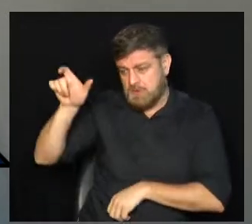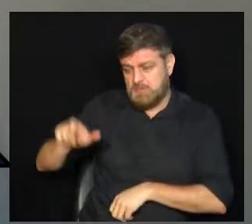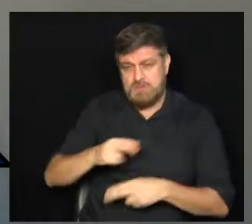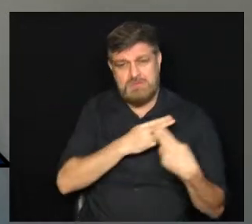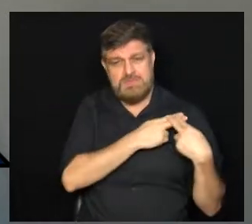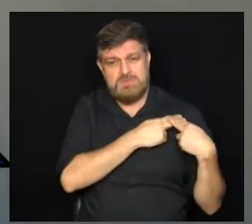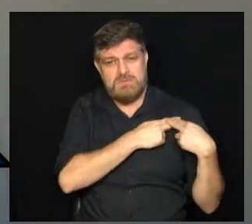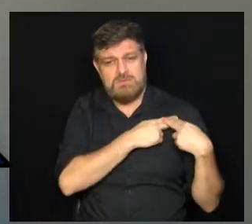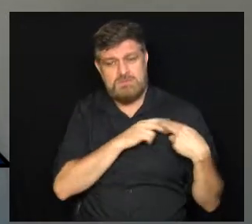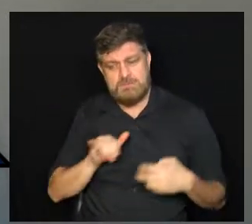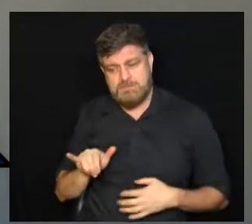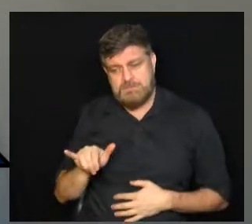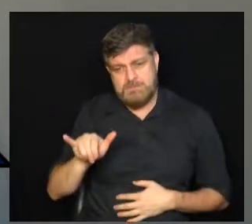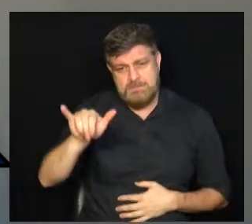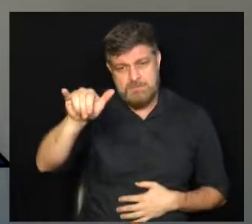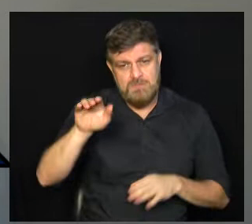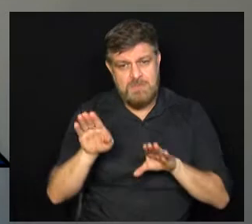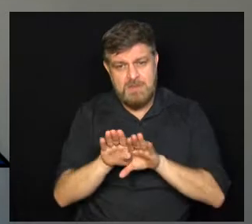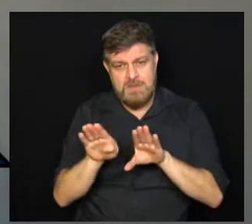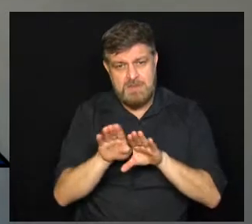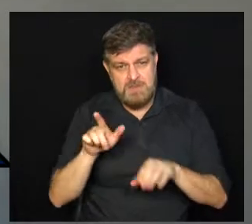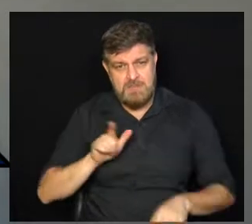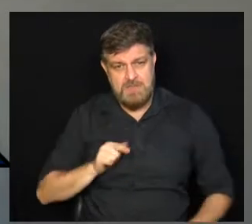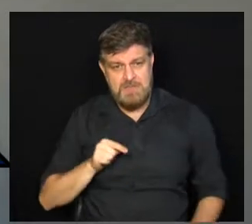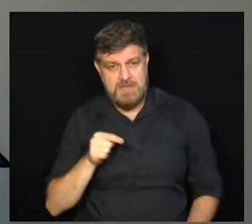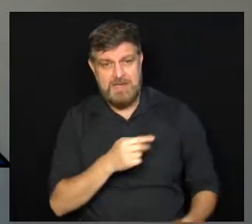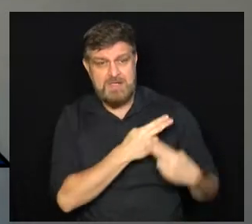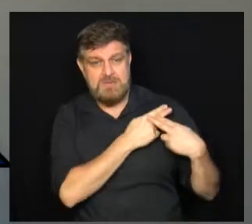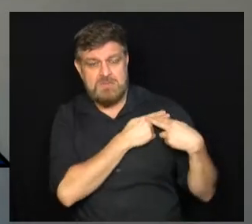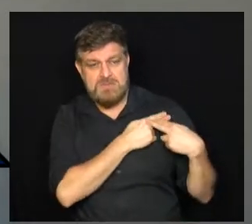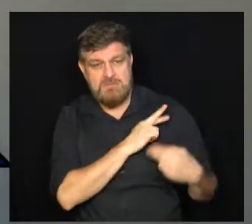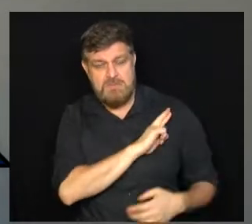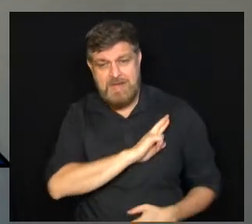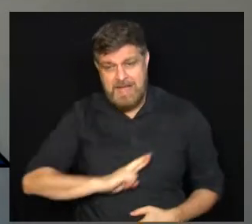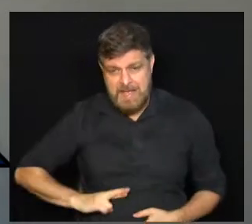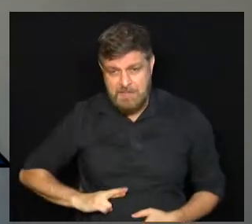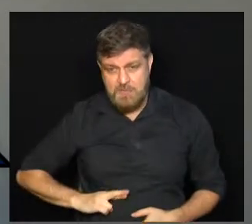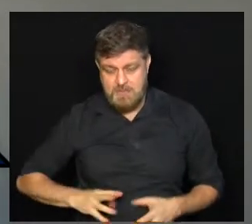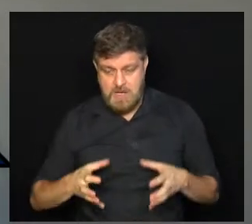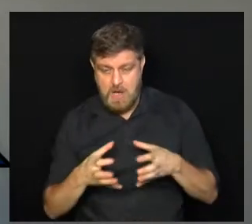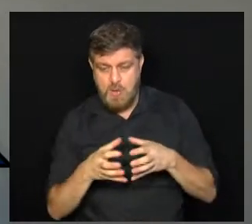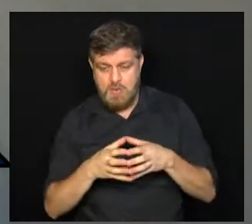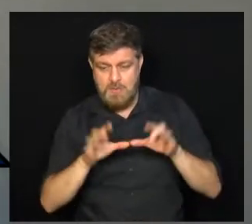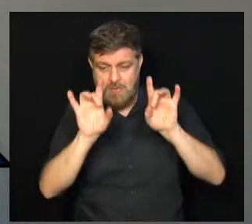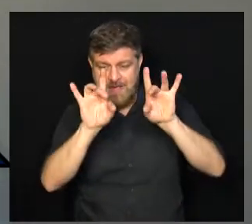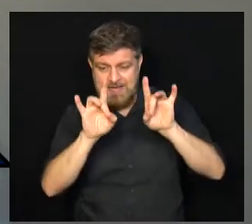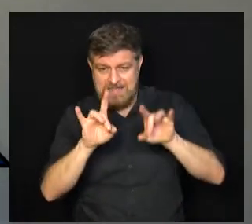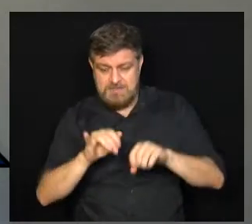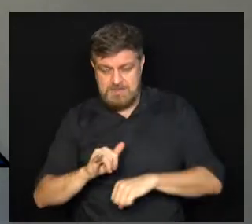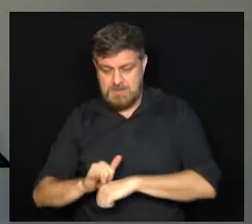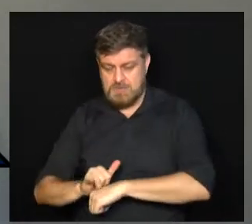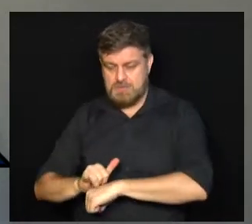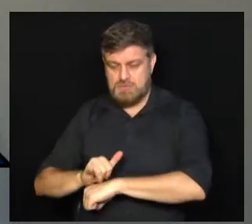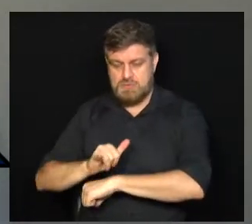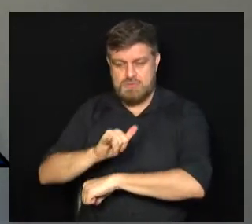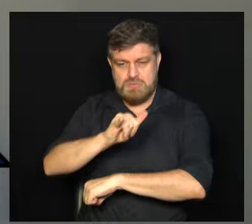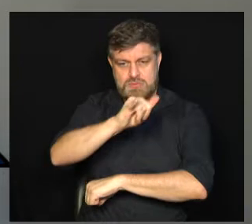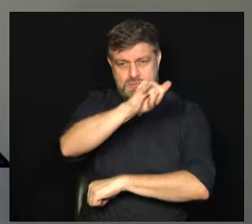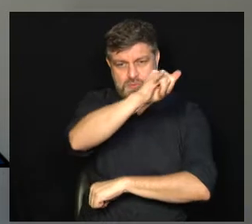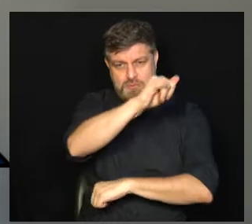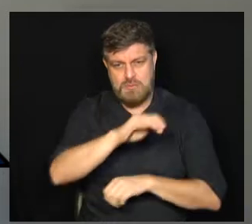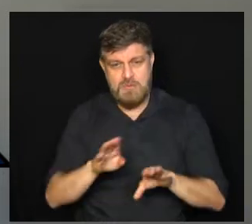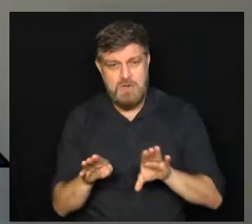foi instrutor das comissárias da Presidência da República do Grupo de Transporte Especial da FAB. É também